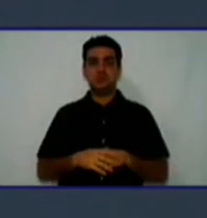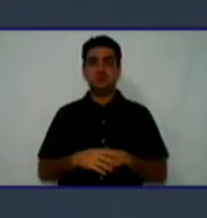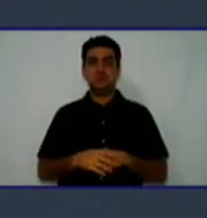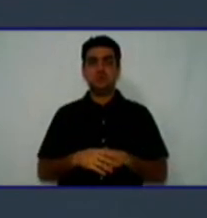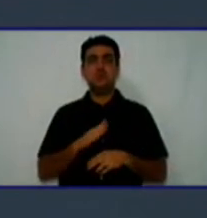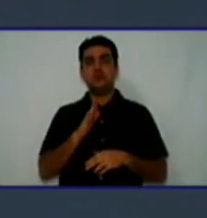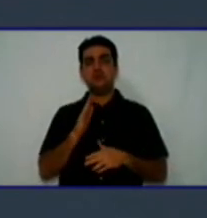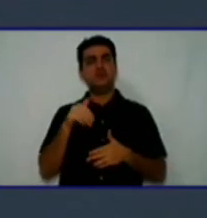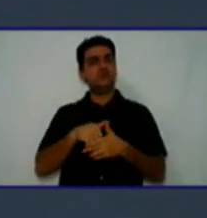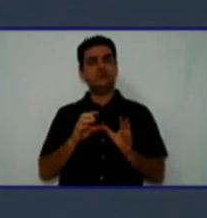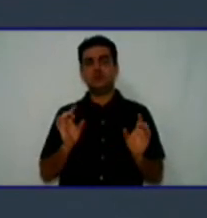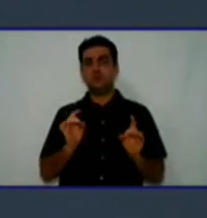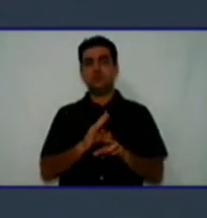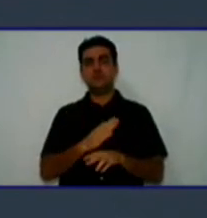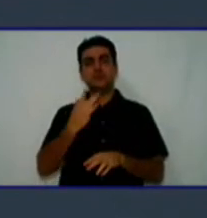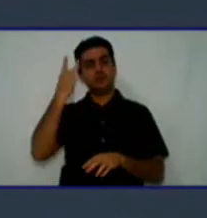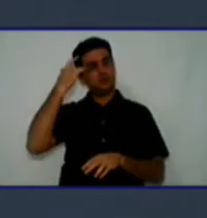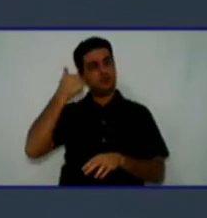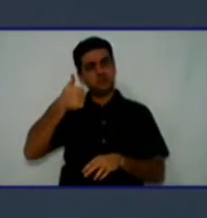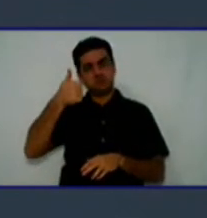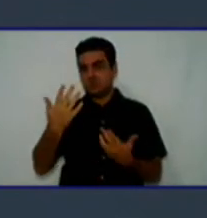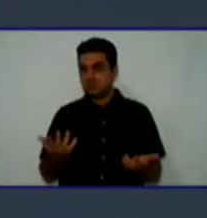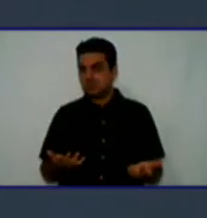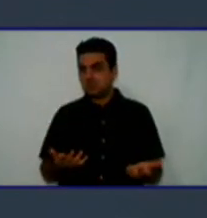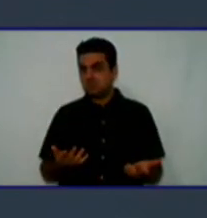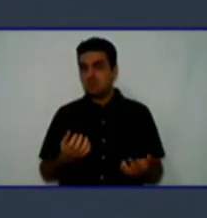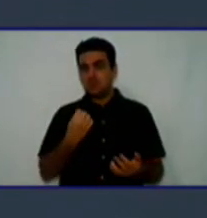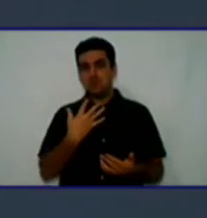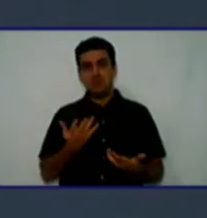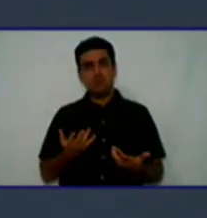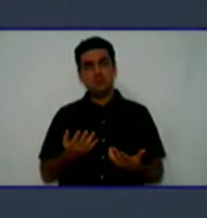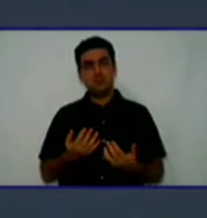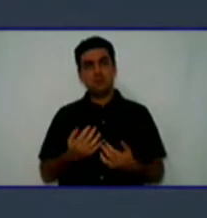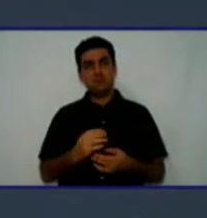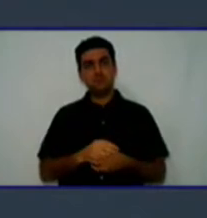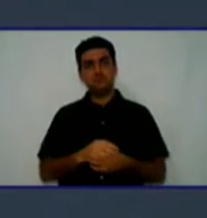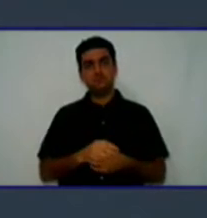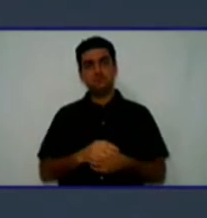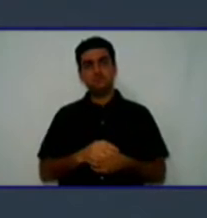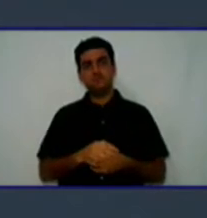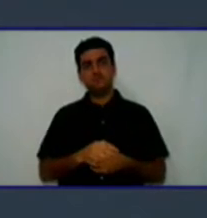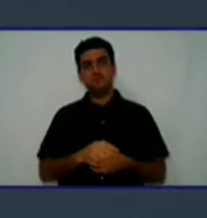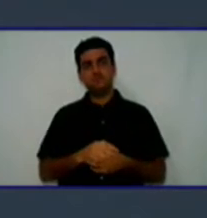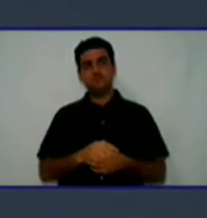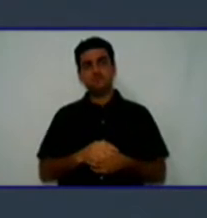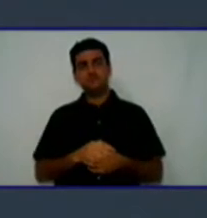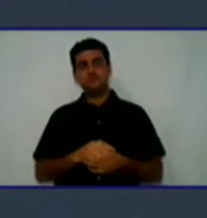Excelência lançou o voto que lhe parece correto e é o que está valendo. Tá bem.